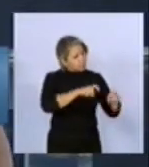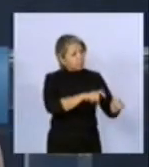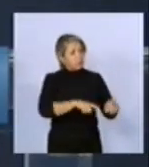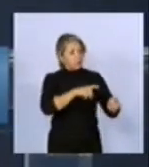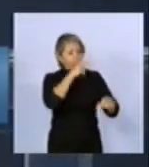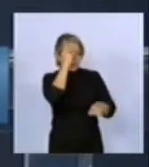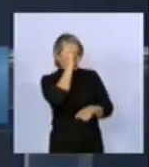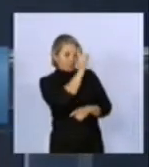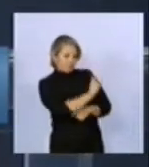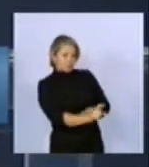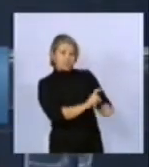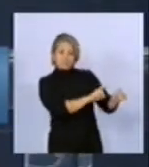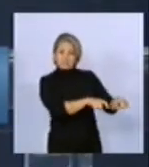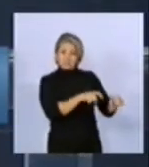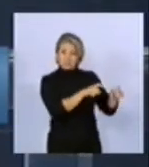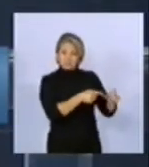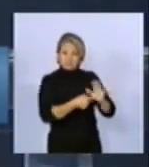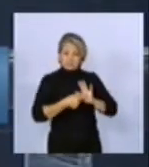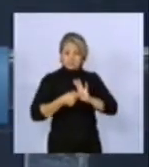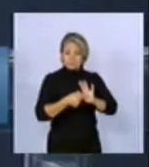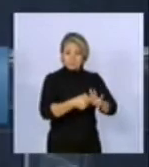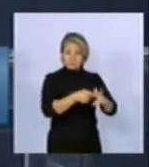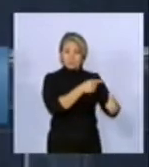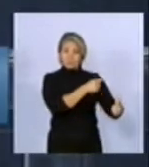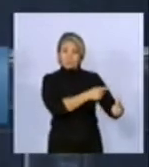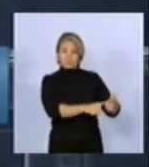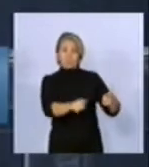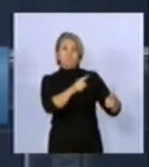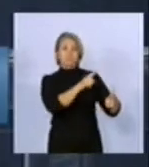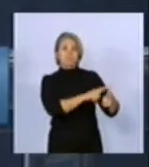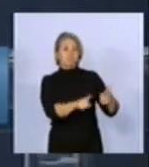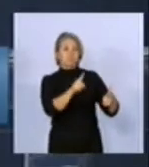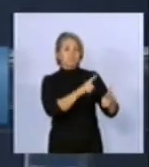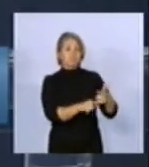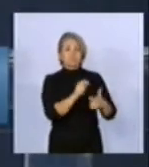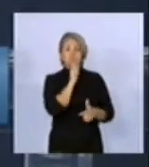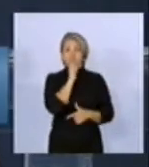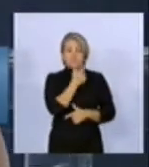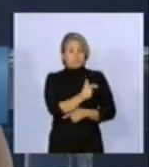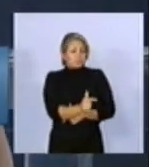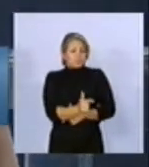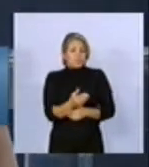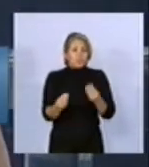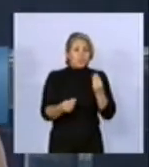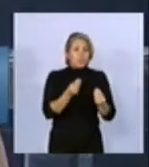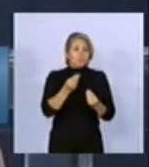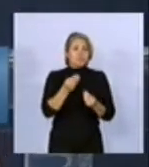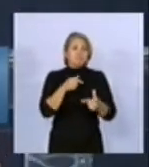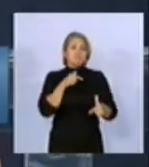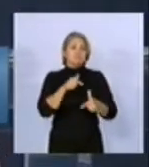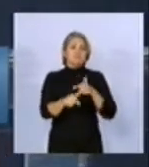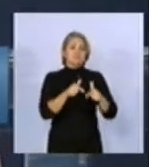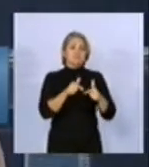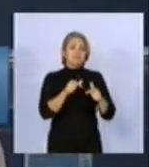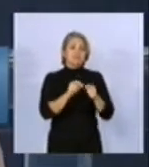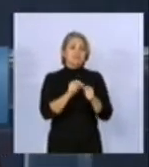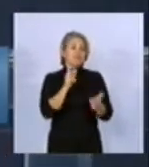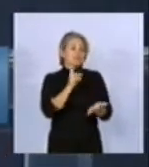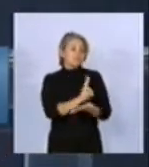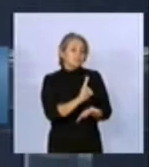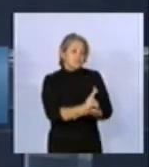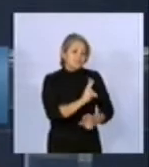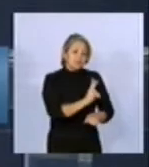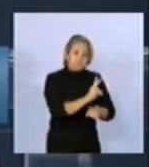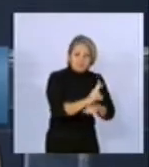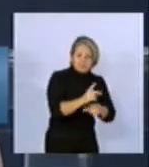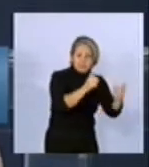agricultor que está sendo levado uma situação onde ele não tem mais condições de manter a sua propriedade com